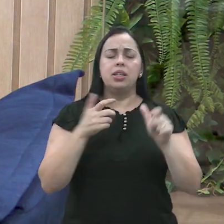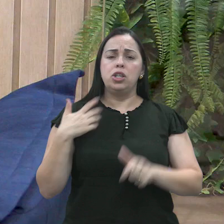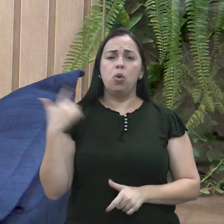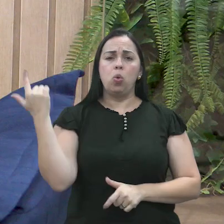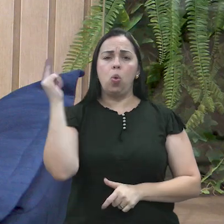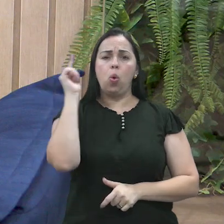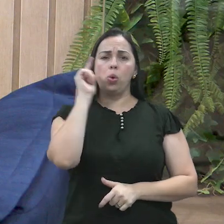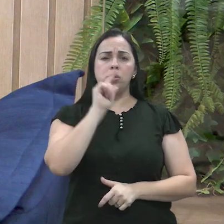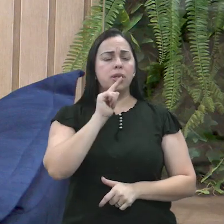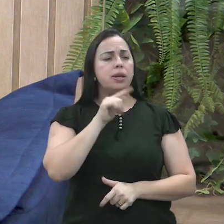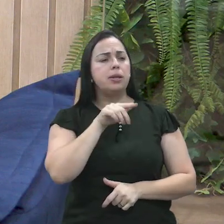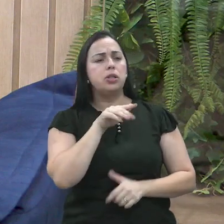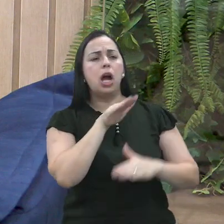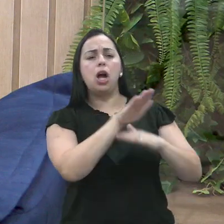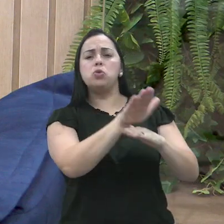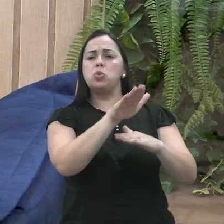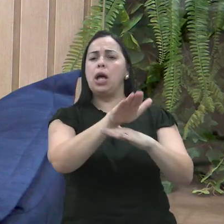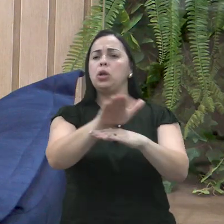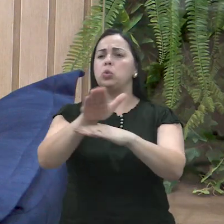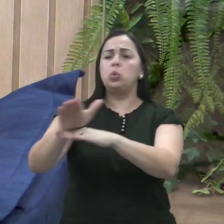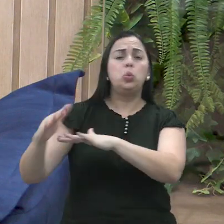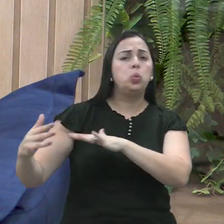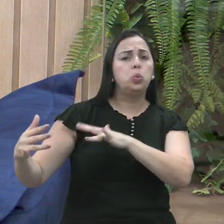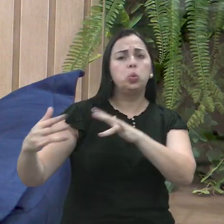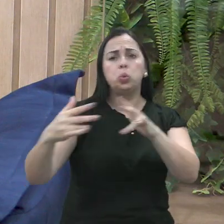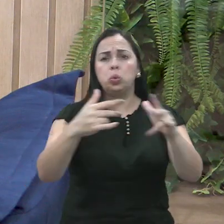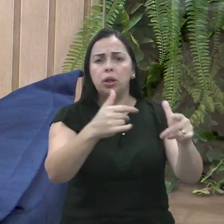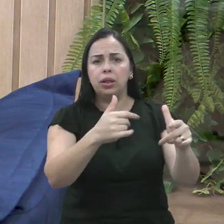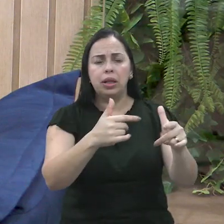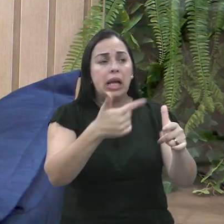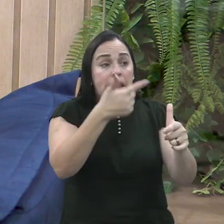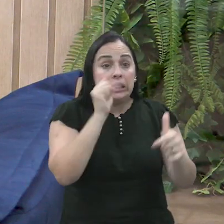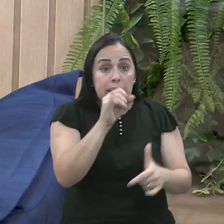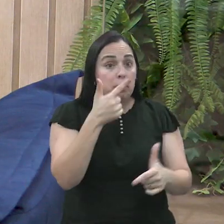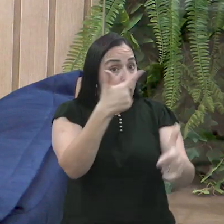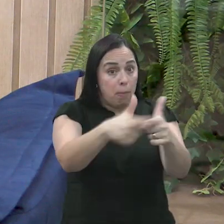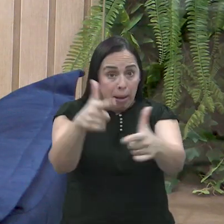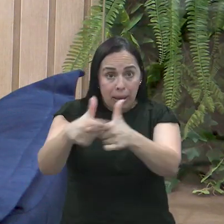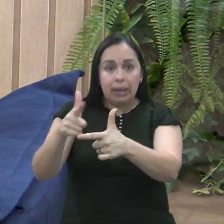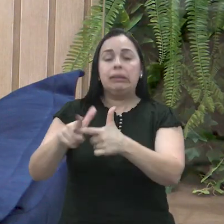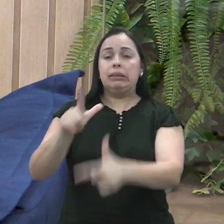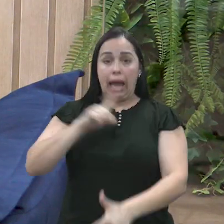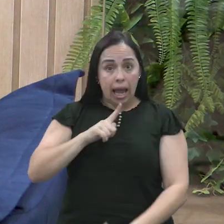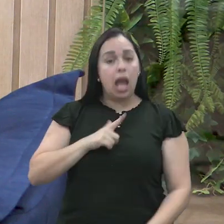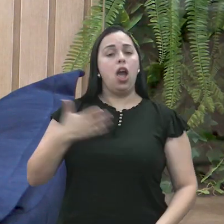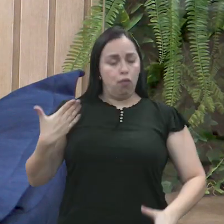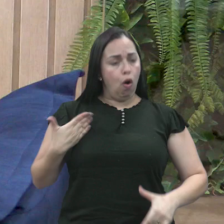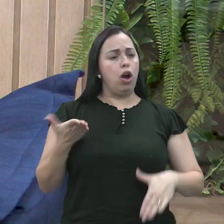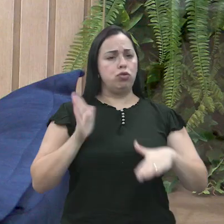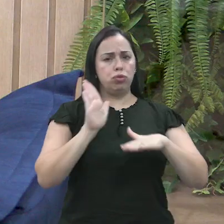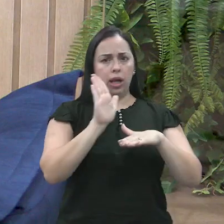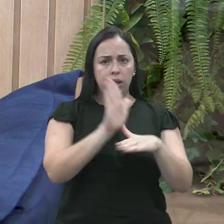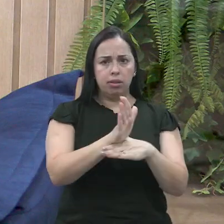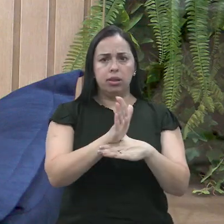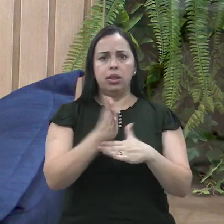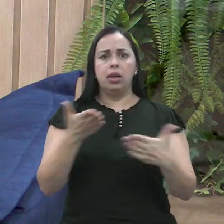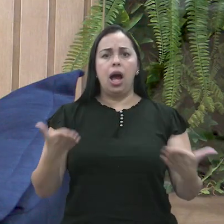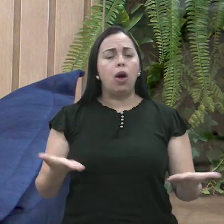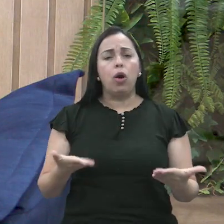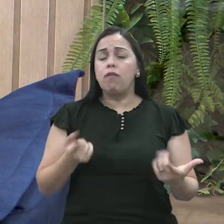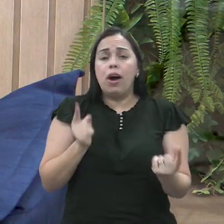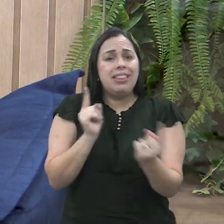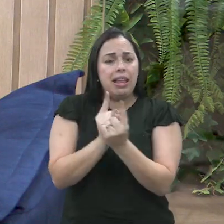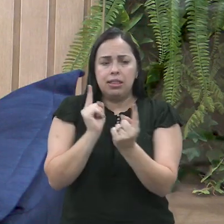que eu me tornasse um vereador que pudesse chegar a todos os lugares, os bairros, onde houver problema na cidade. A partir